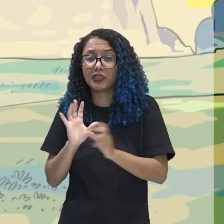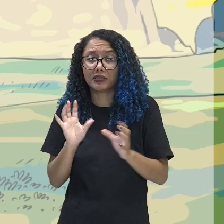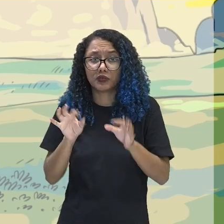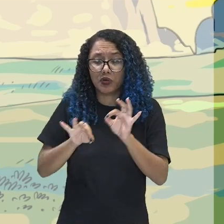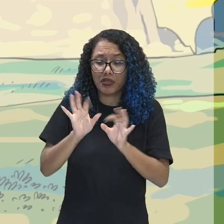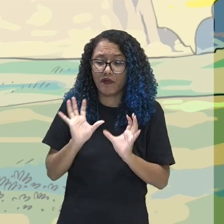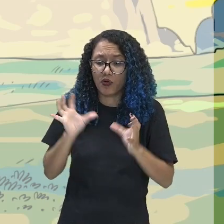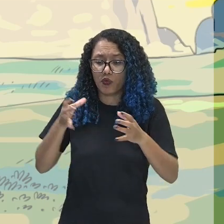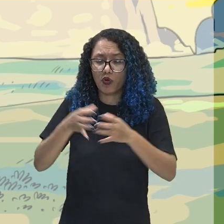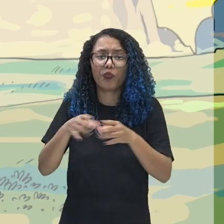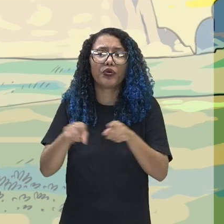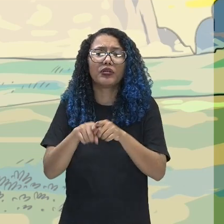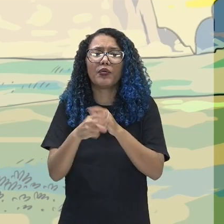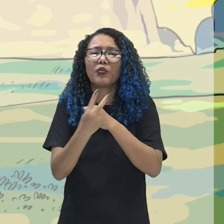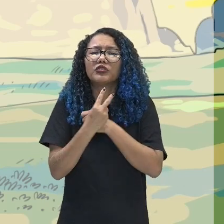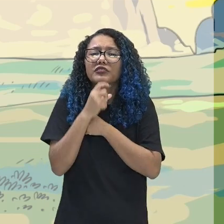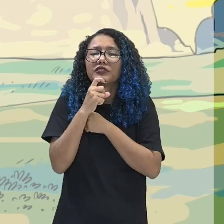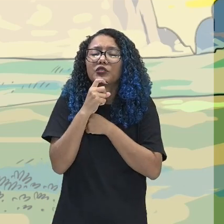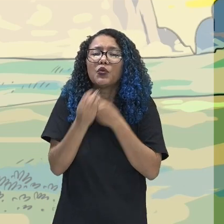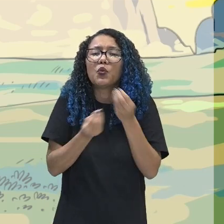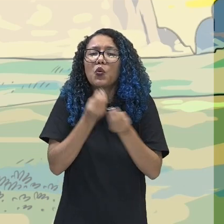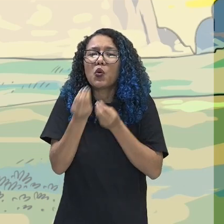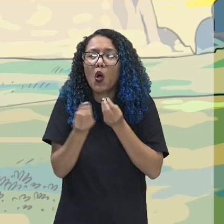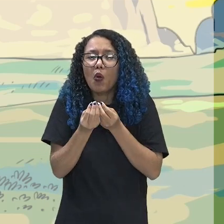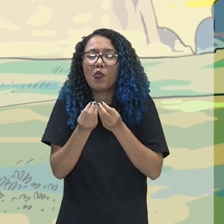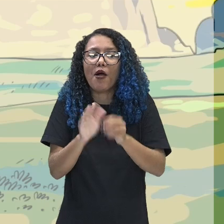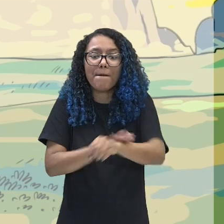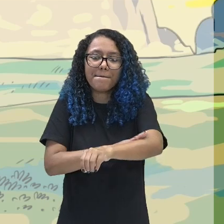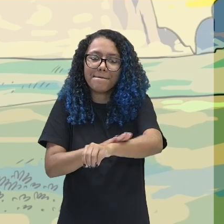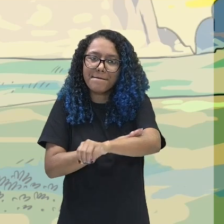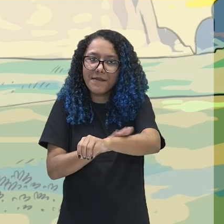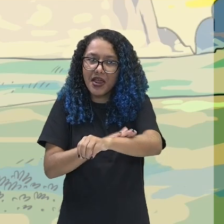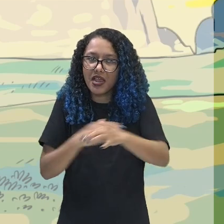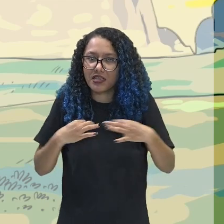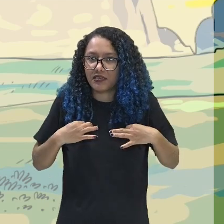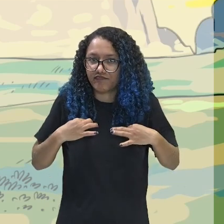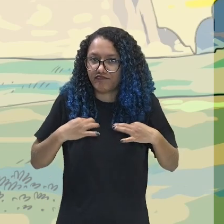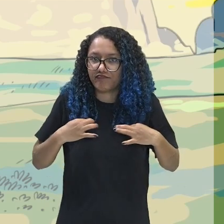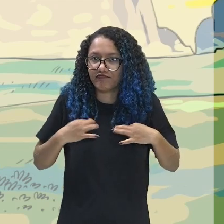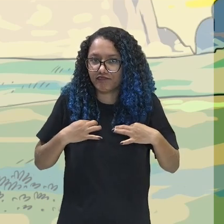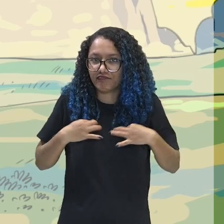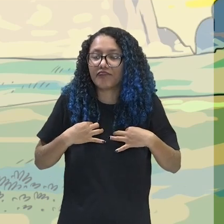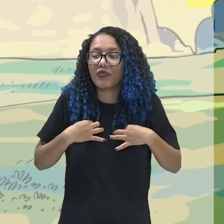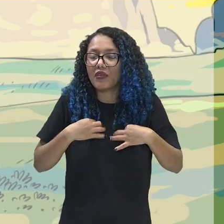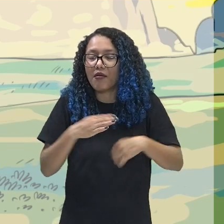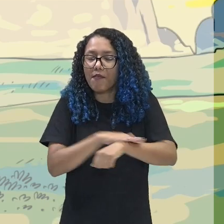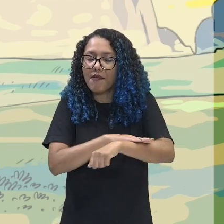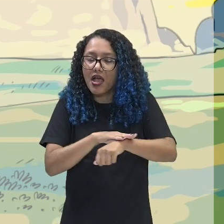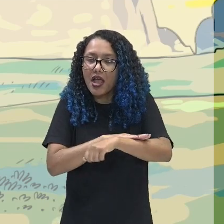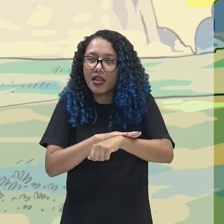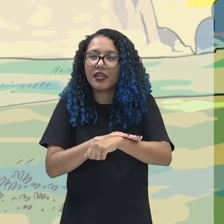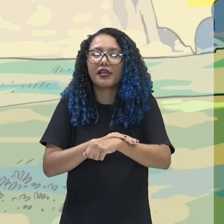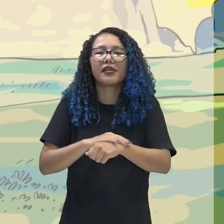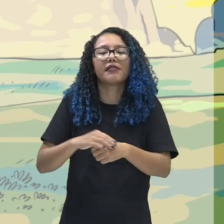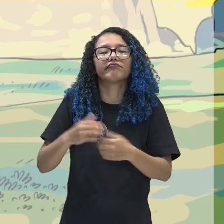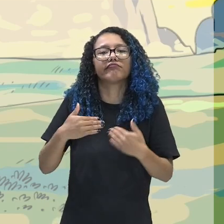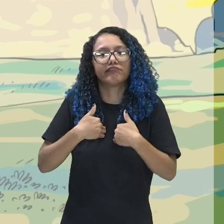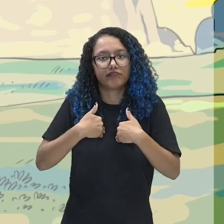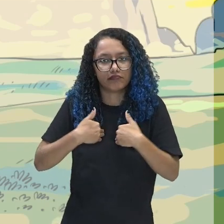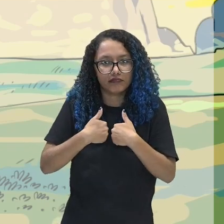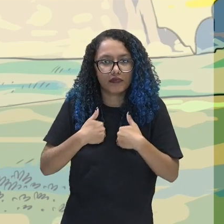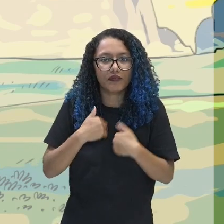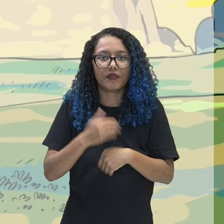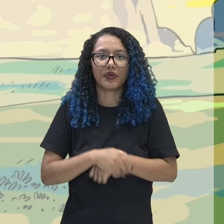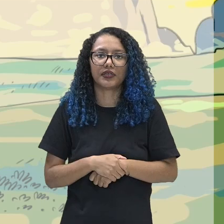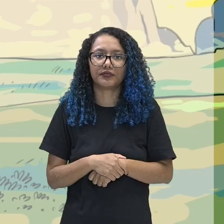com a pele de animais, mais ou menos, tá? Mais uma vez, tá, gente? Eles não caçavam apenas para matar, para